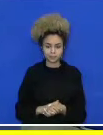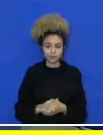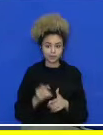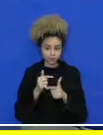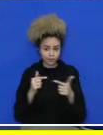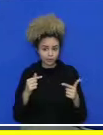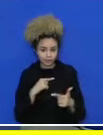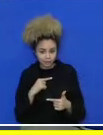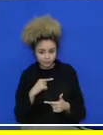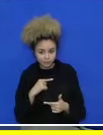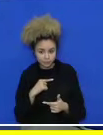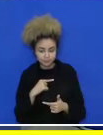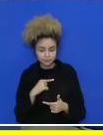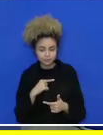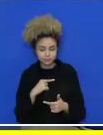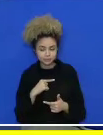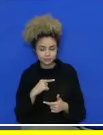A sorte estava na sua aposta?